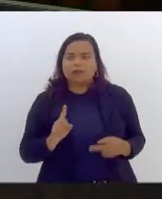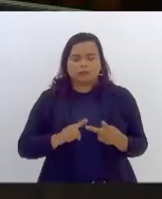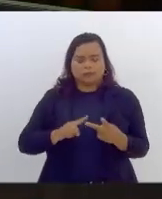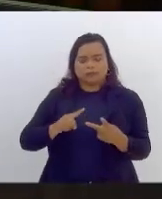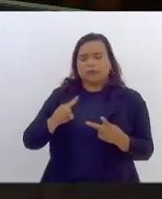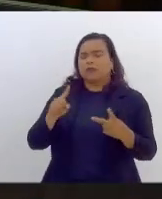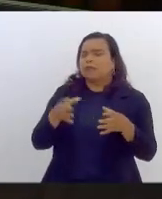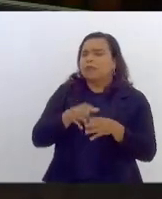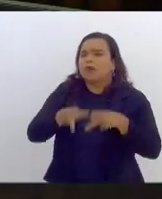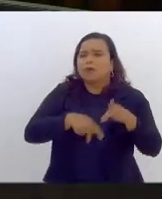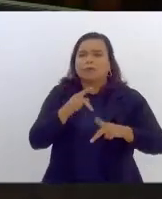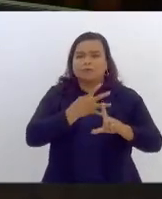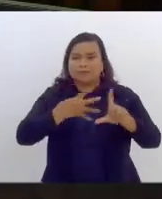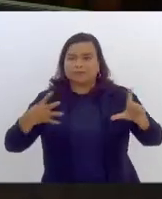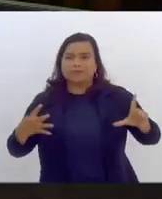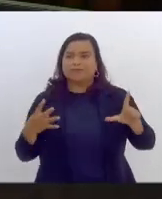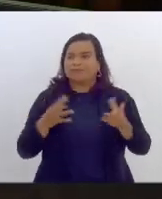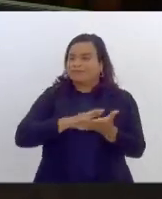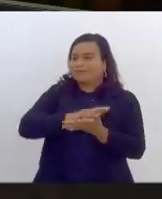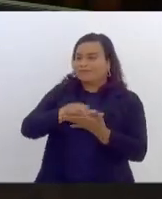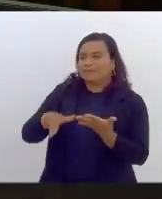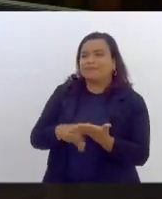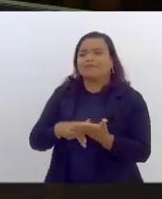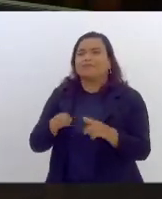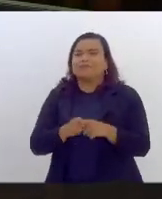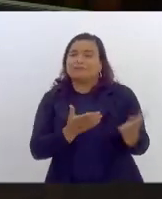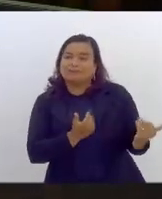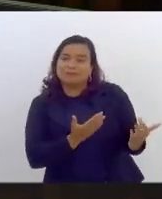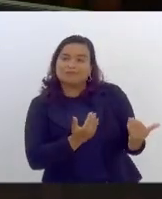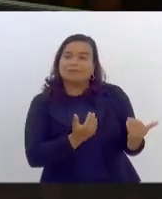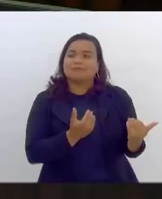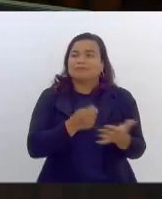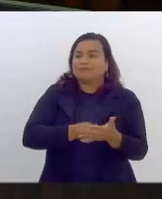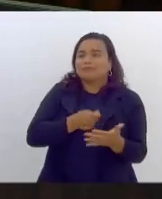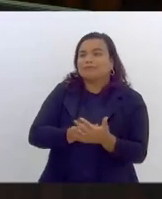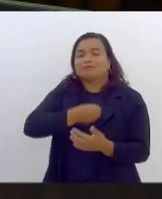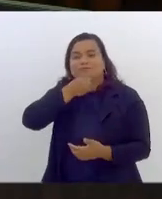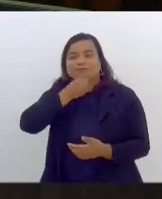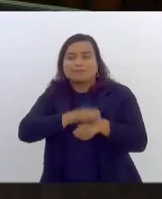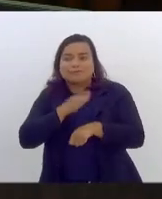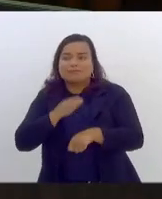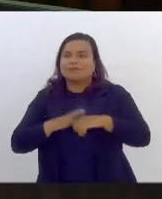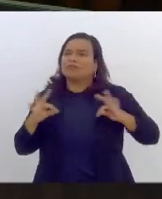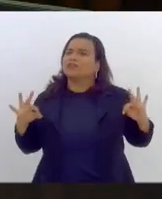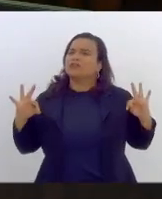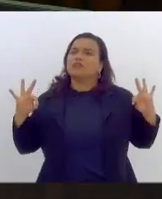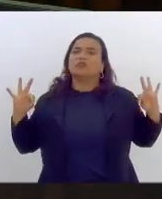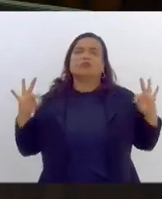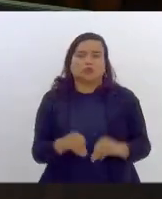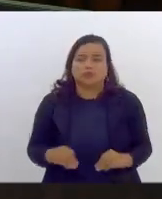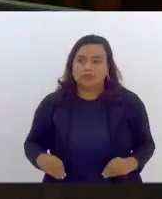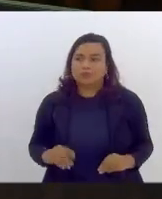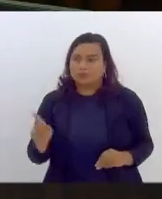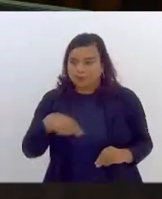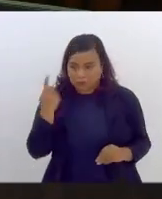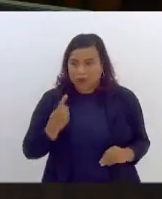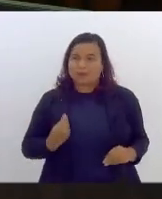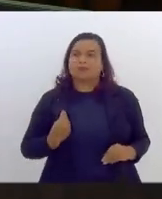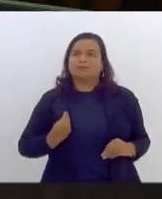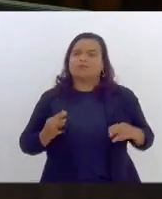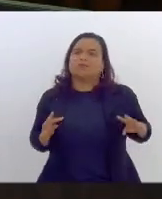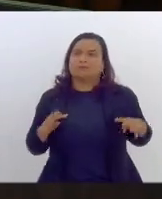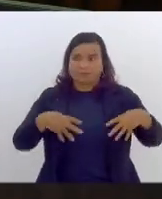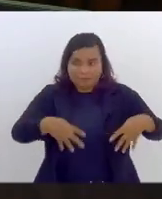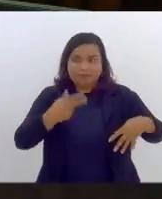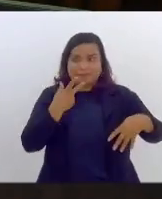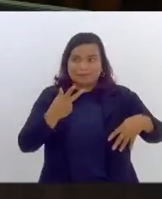população LGBT, QIA+, da juventude, dos mais velhos, de todas nós. Nós estamos lá para dizer, o